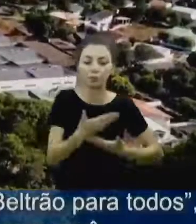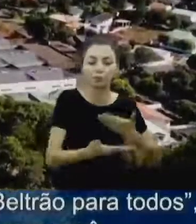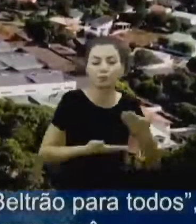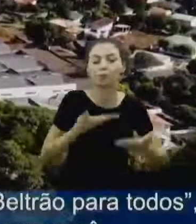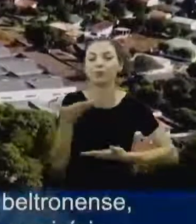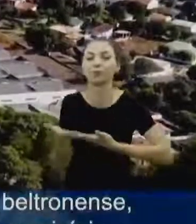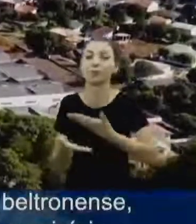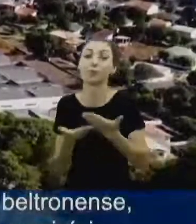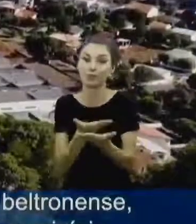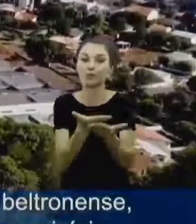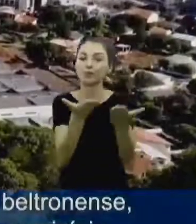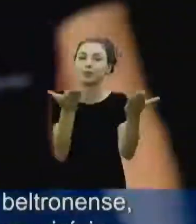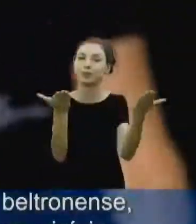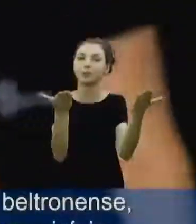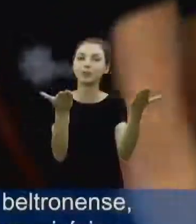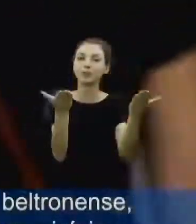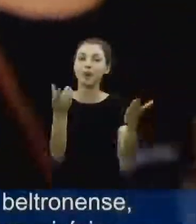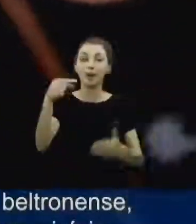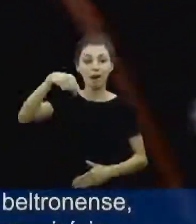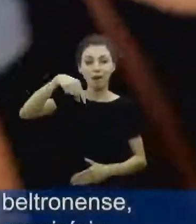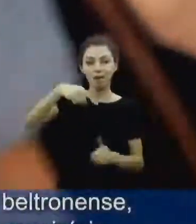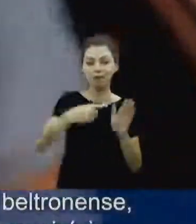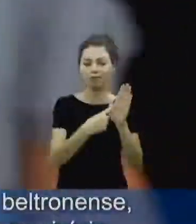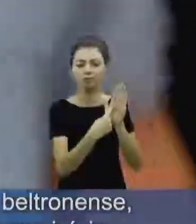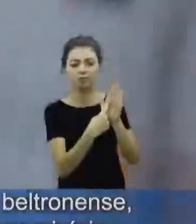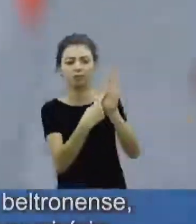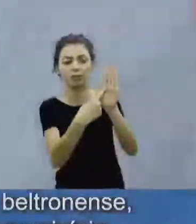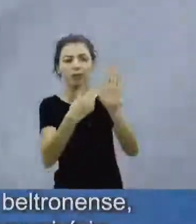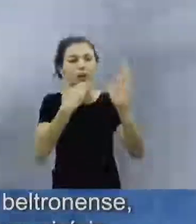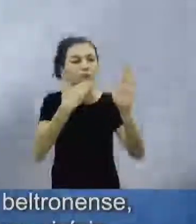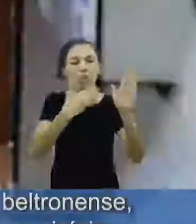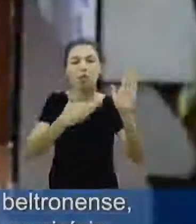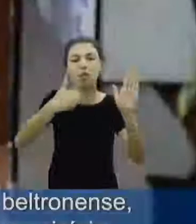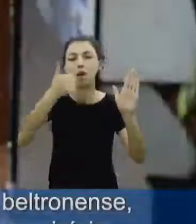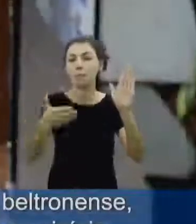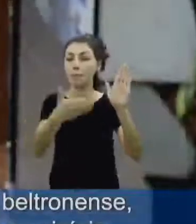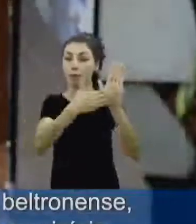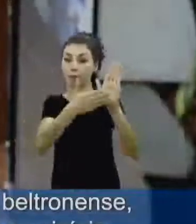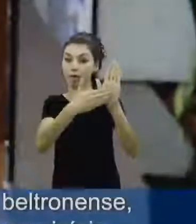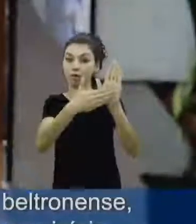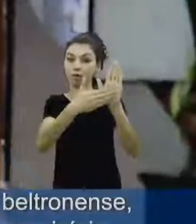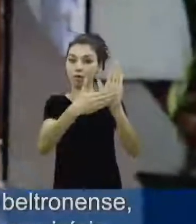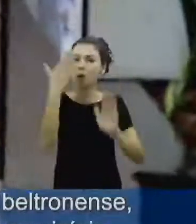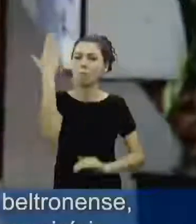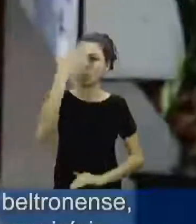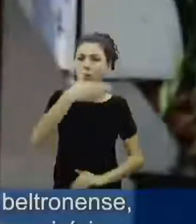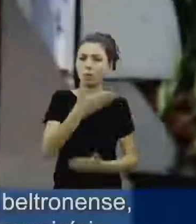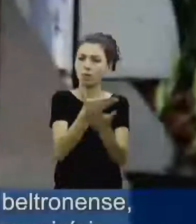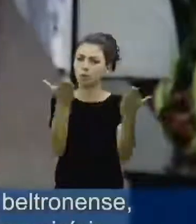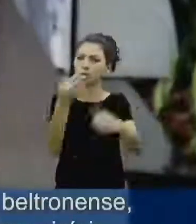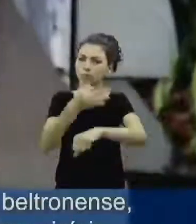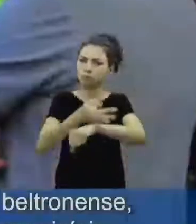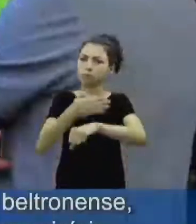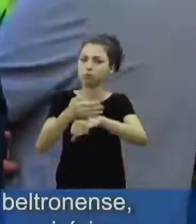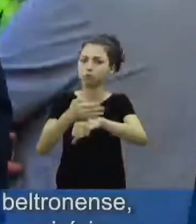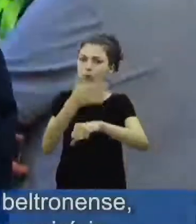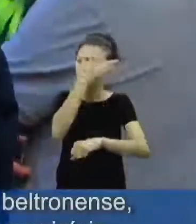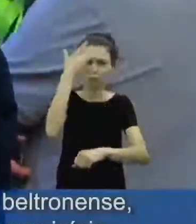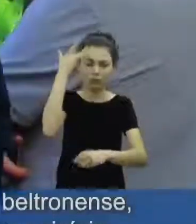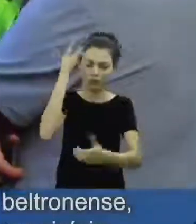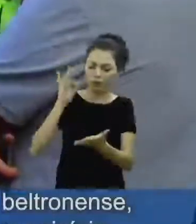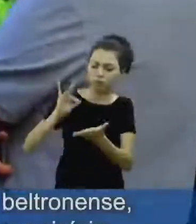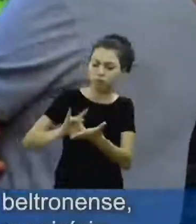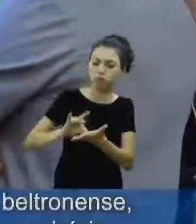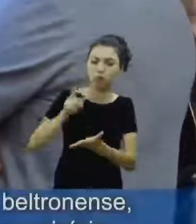esse tempo com você. Apresentamos aqui as melhores propostas e mostramos a você, beltronense, quem realmente